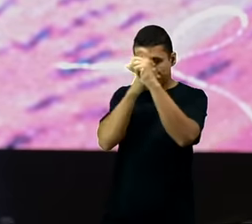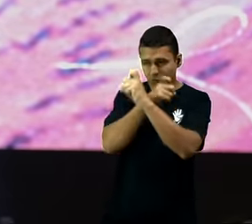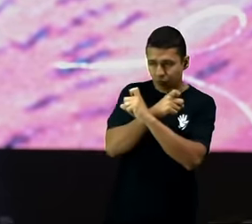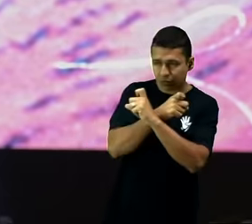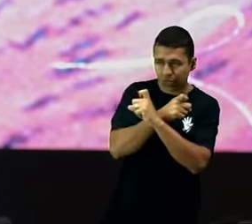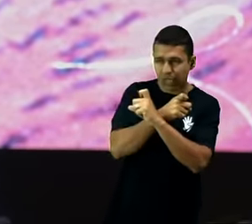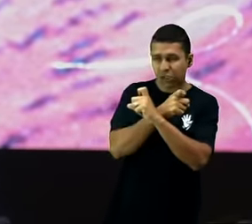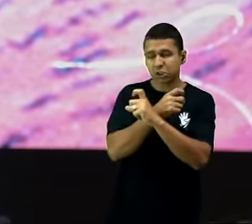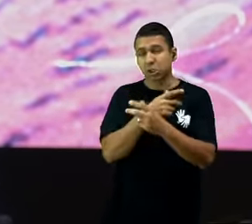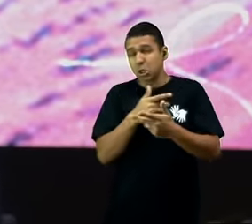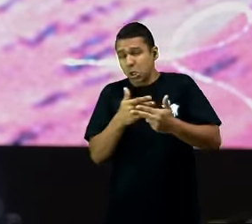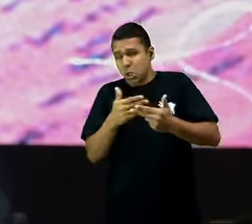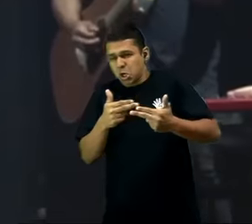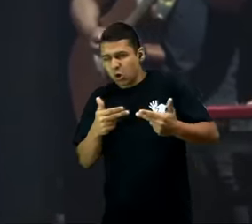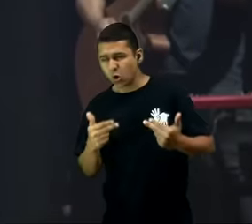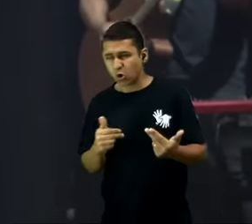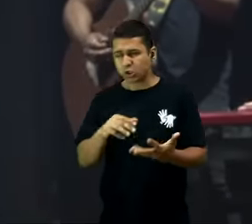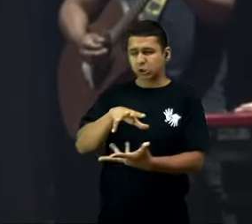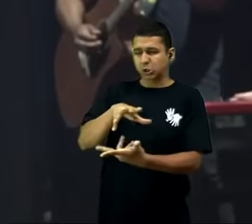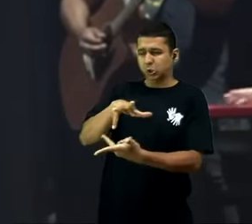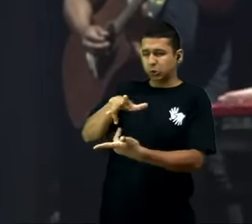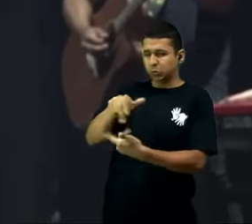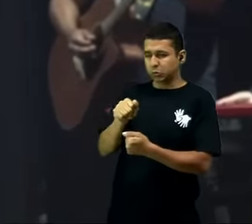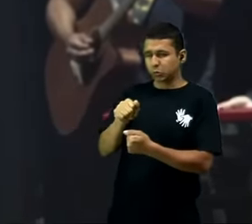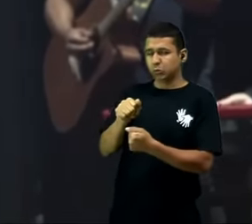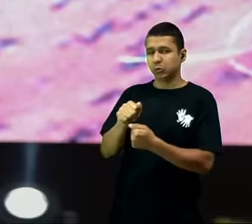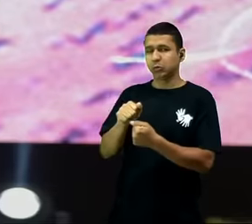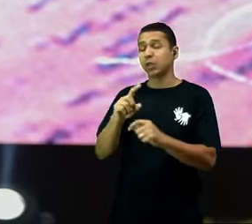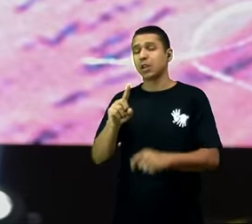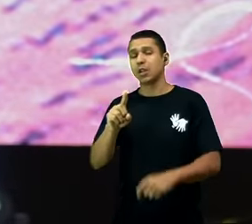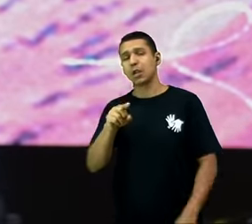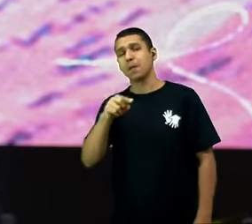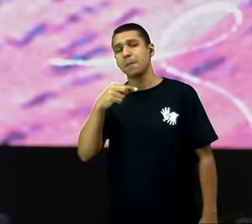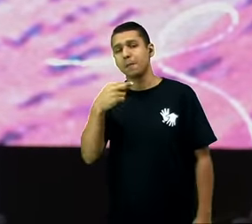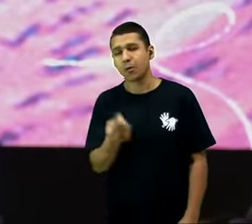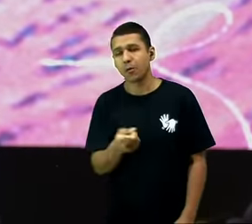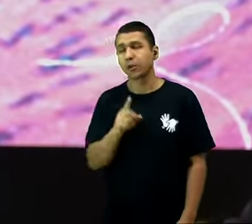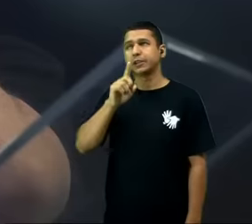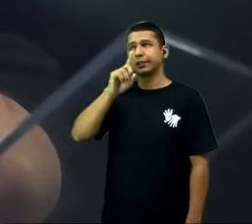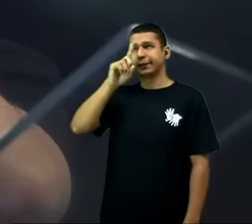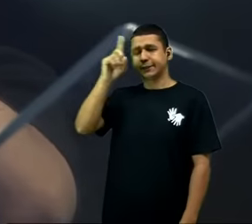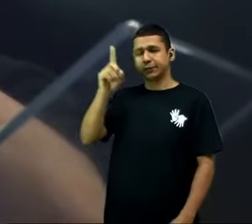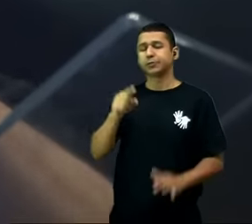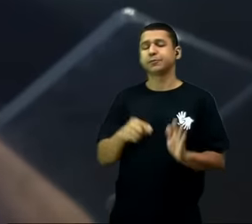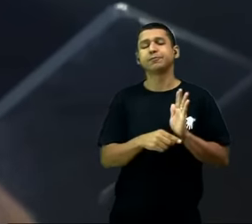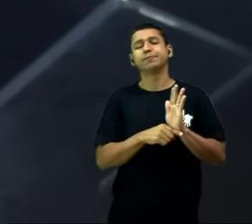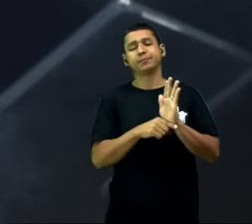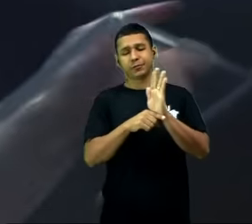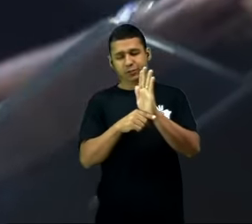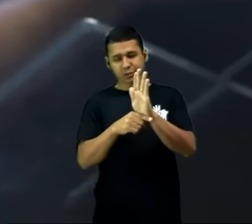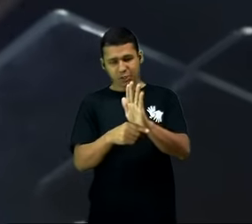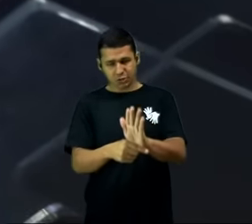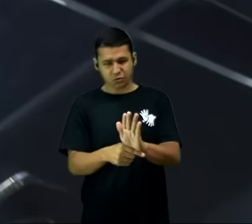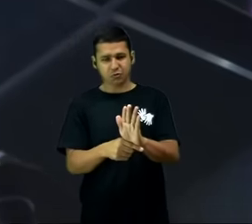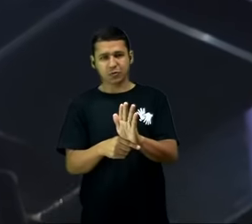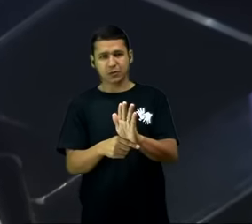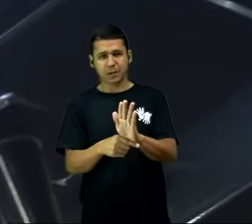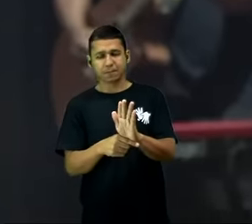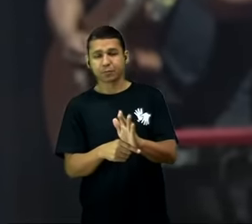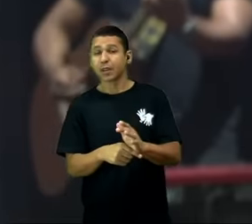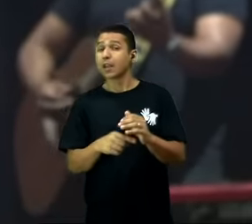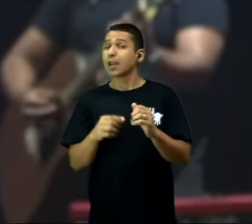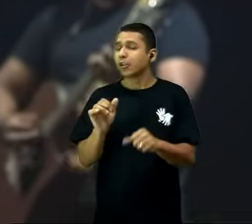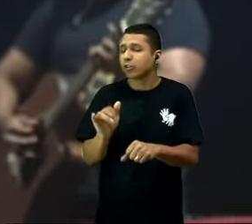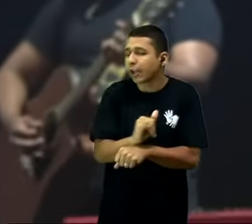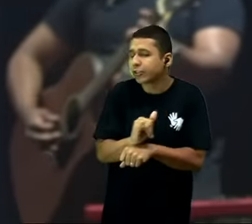Coloca o Isaac no altar, depois Deus te mostra onde é que está o carneiro. Vou repetir: coloca o Isaac no altar, depois Deus te mostra onde é que está o carneiro. Coloca o